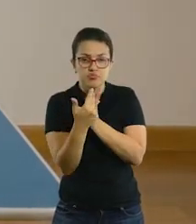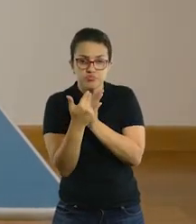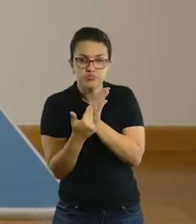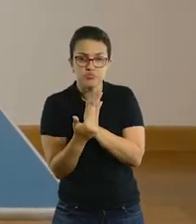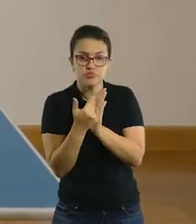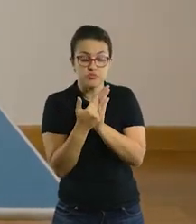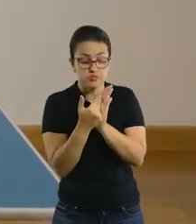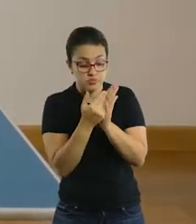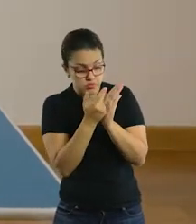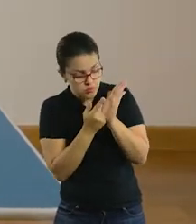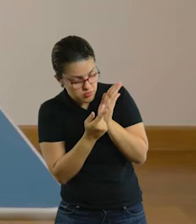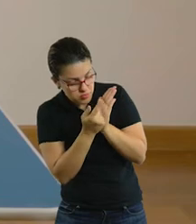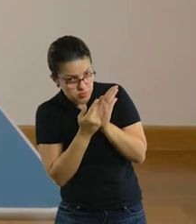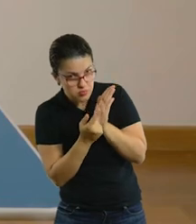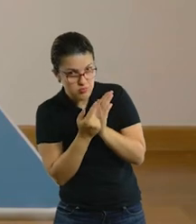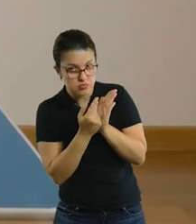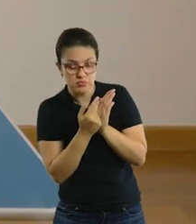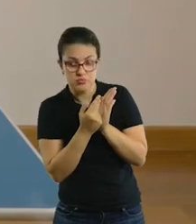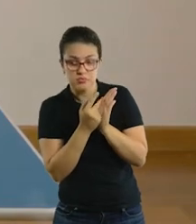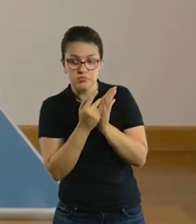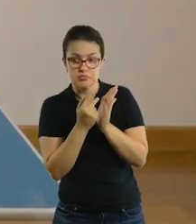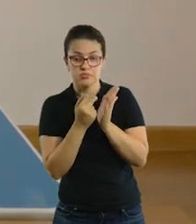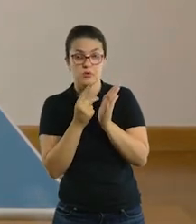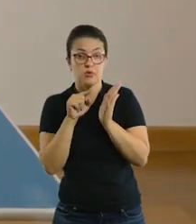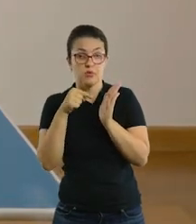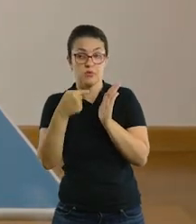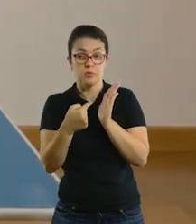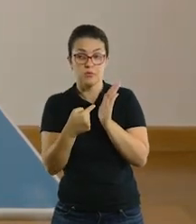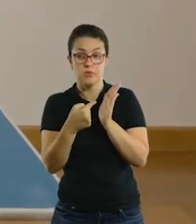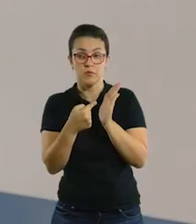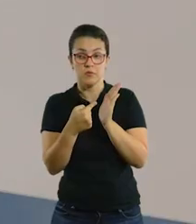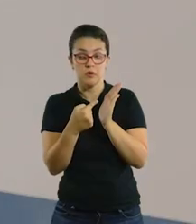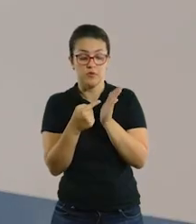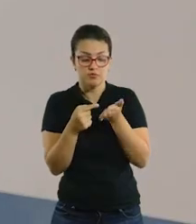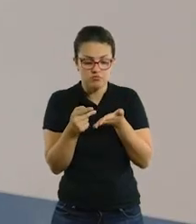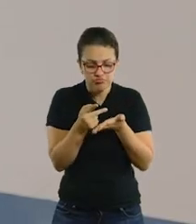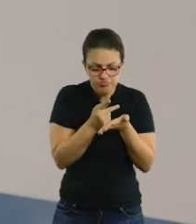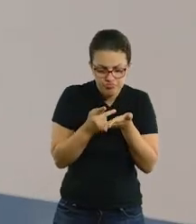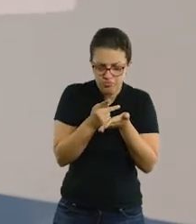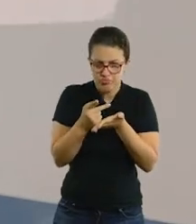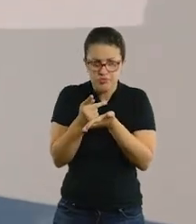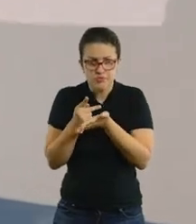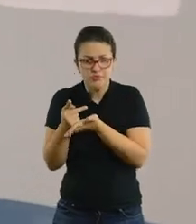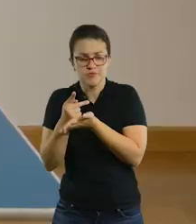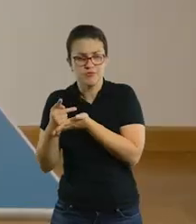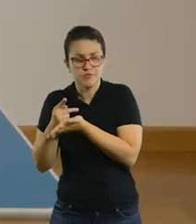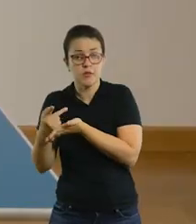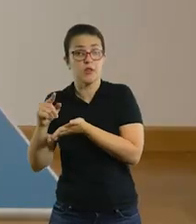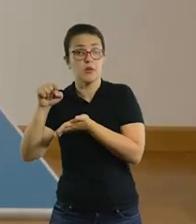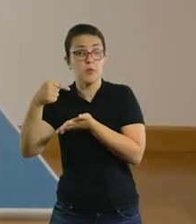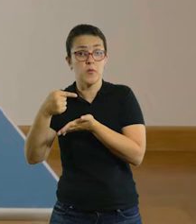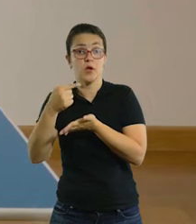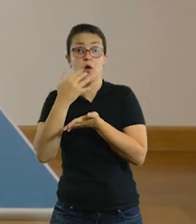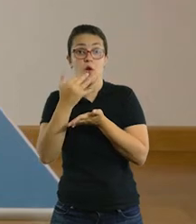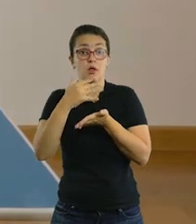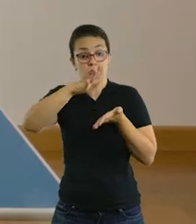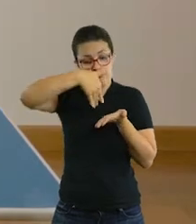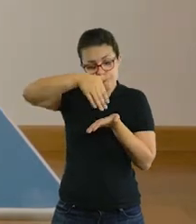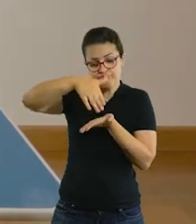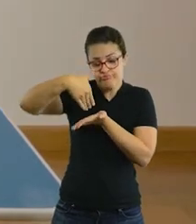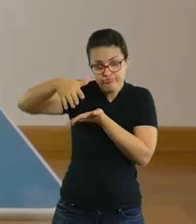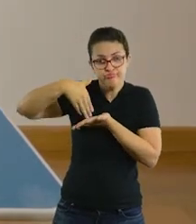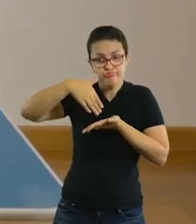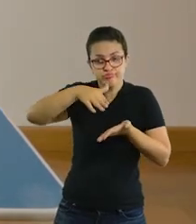desenhando. Eu fiz isso, viu, gente? Eu desenhei aqui e depois eu pintei uma por uma. Aí você fica com